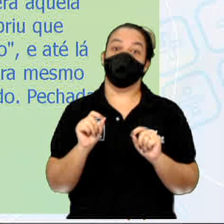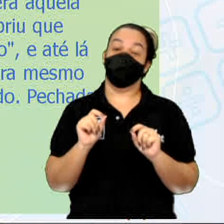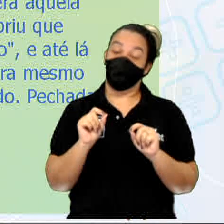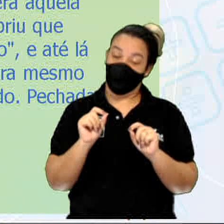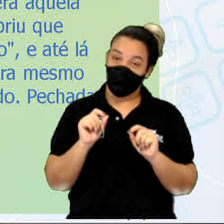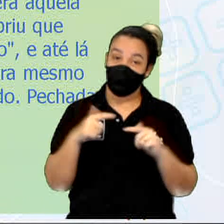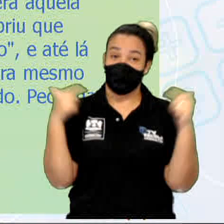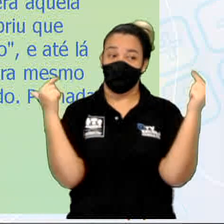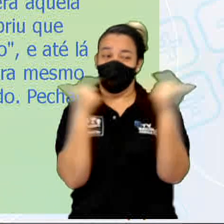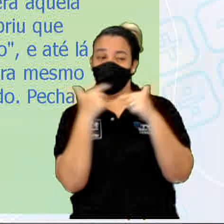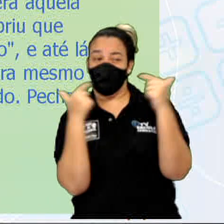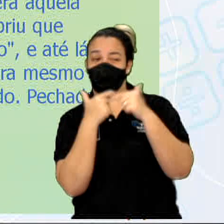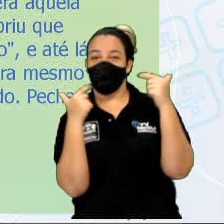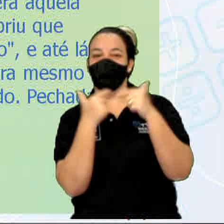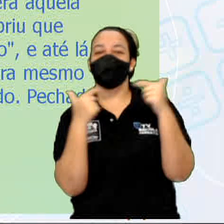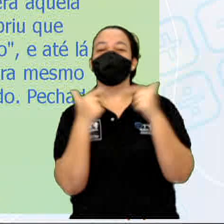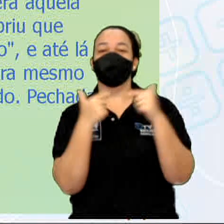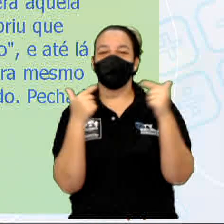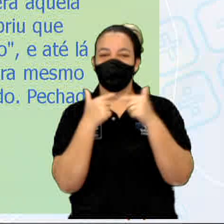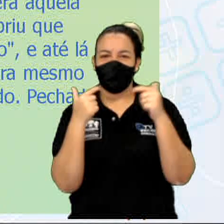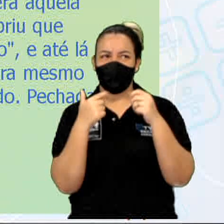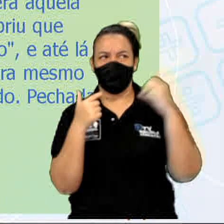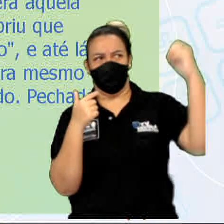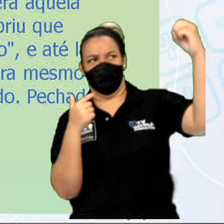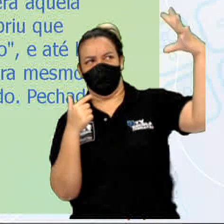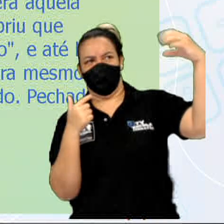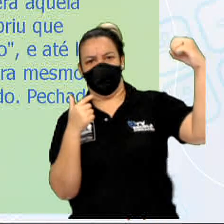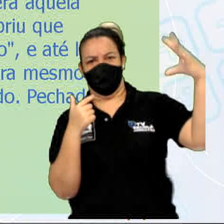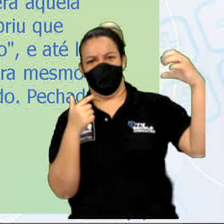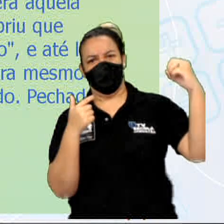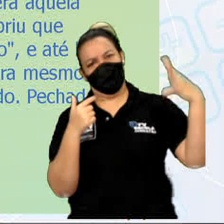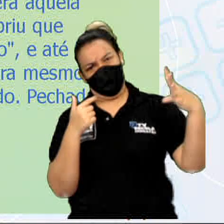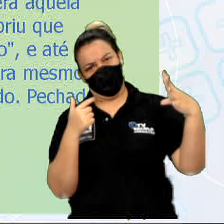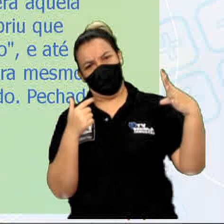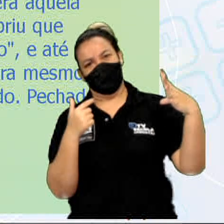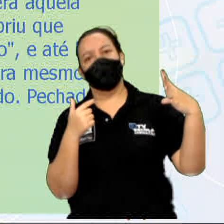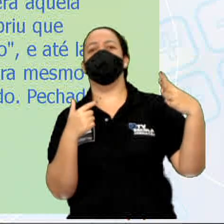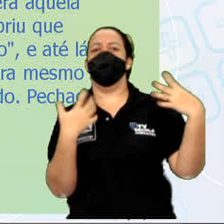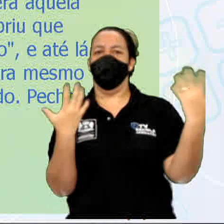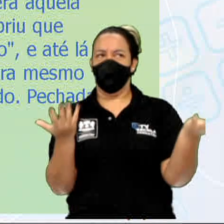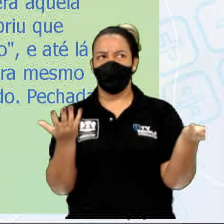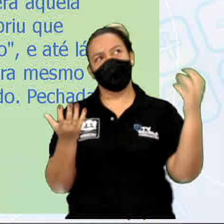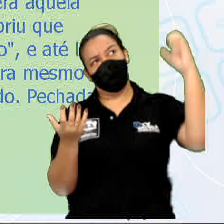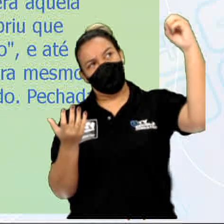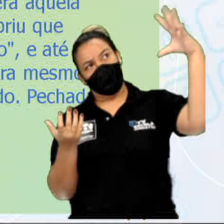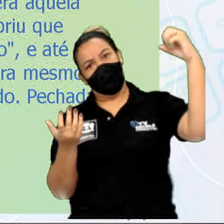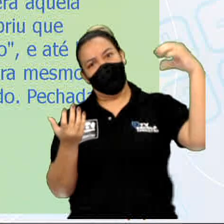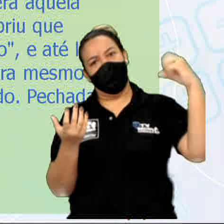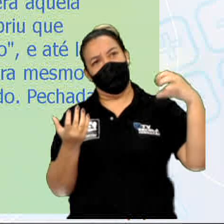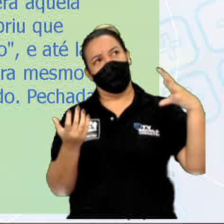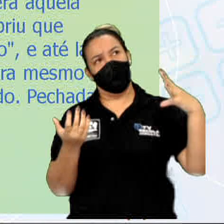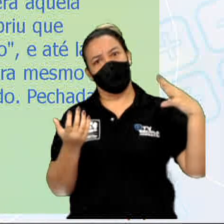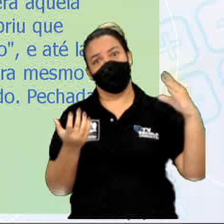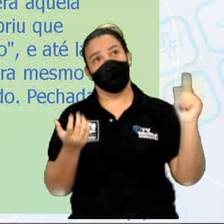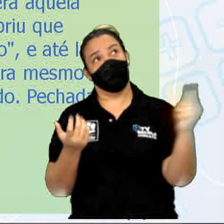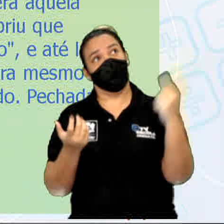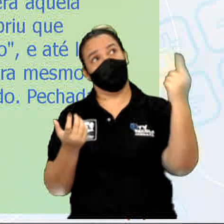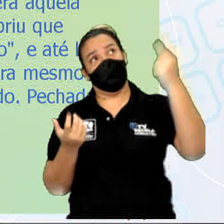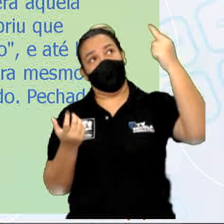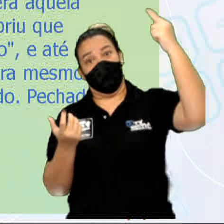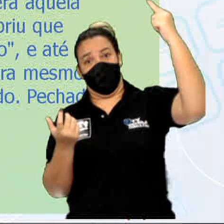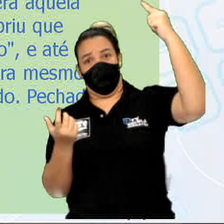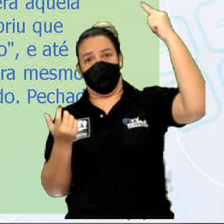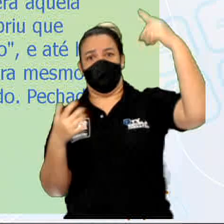Jorge rindo daquele jeito. Sinaleira, obviamente, era sinal, semáforo, alto, era